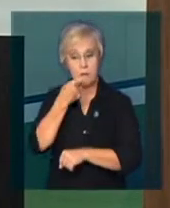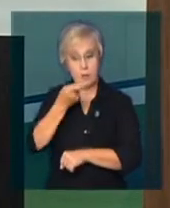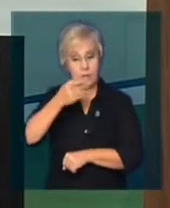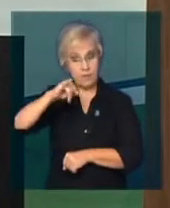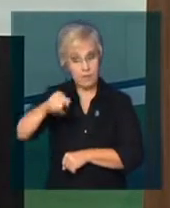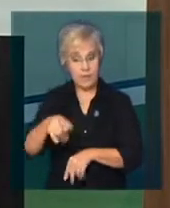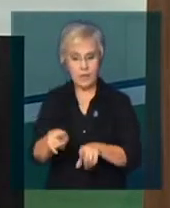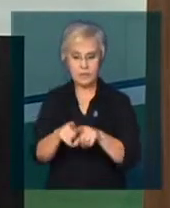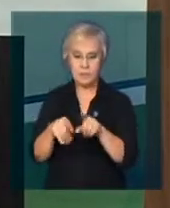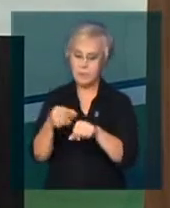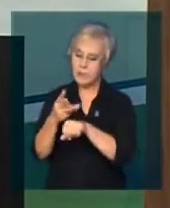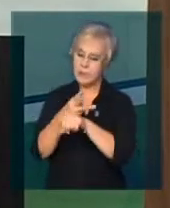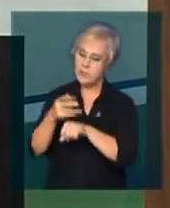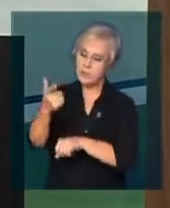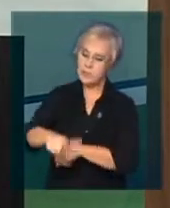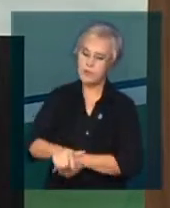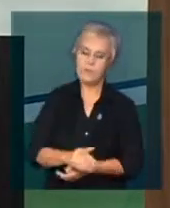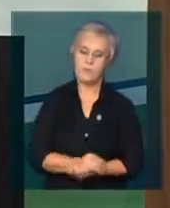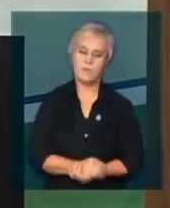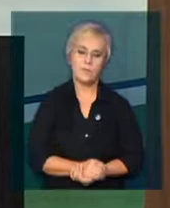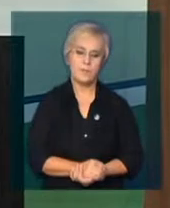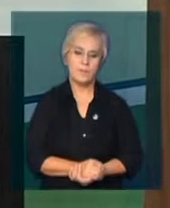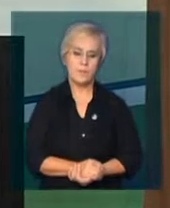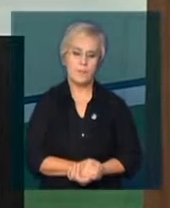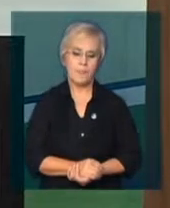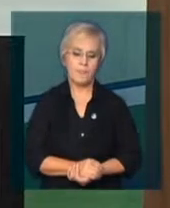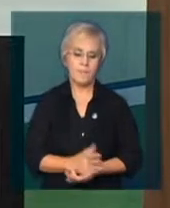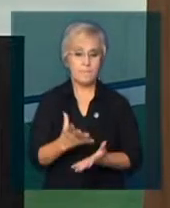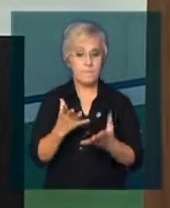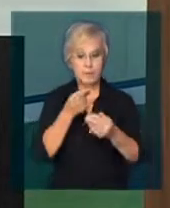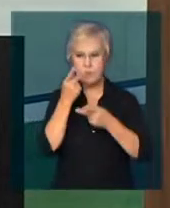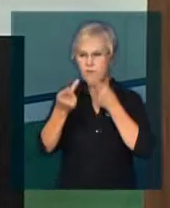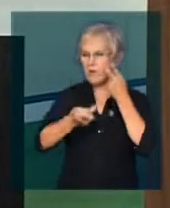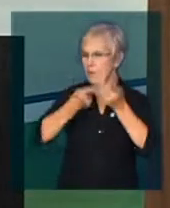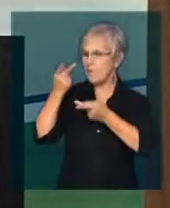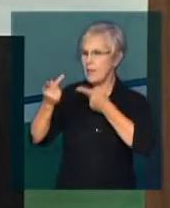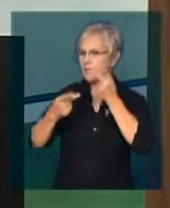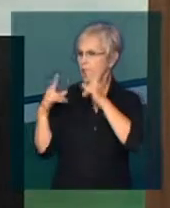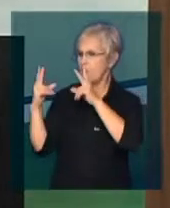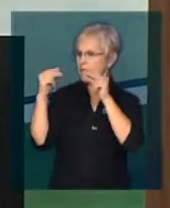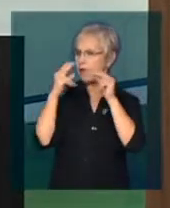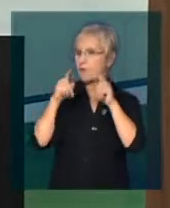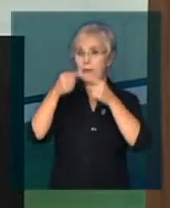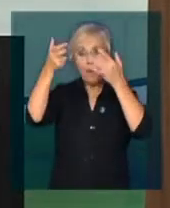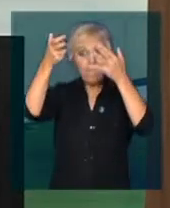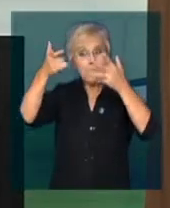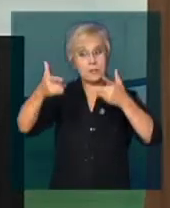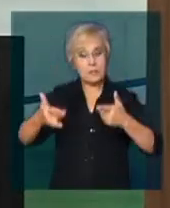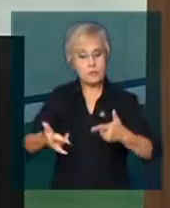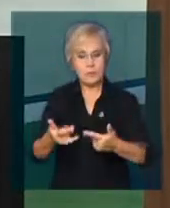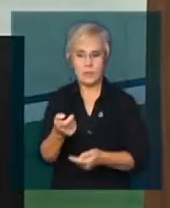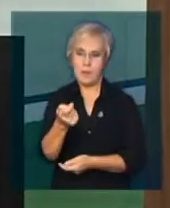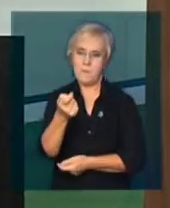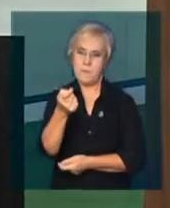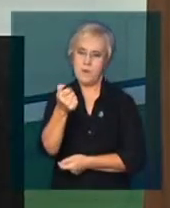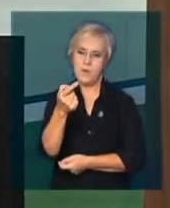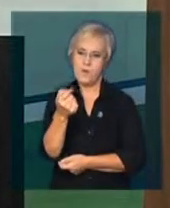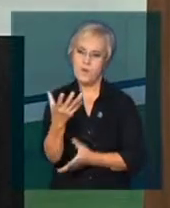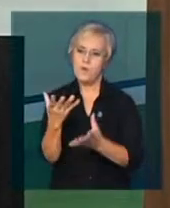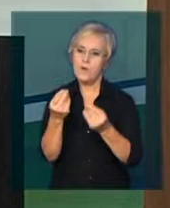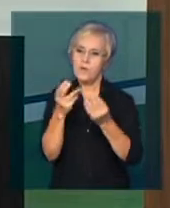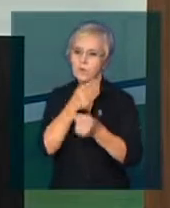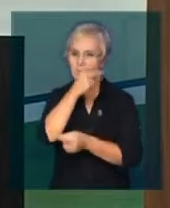sobre terceirização mais uma vez aqui, porque muito se fala e pouco se explica. Muita gente vem